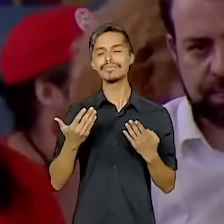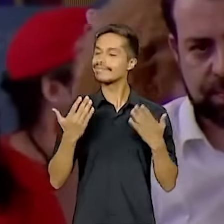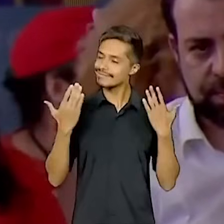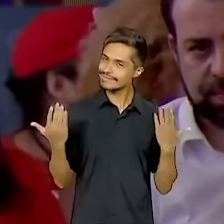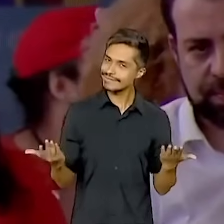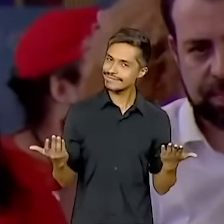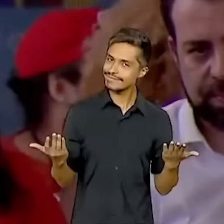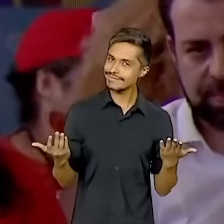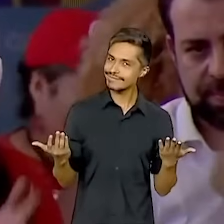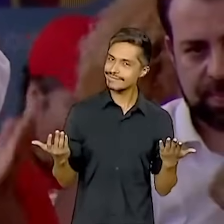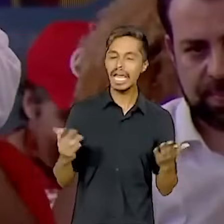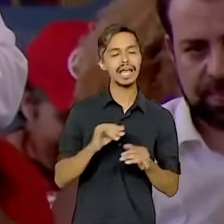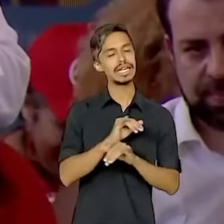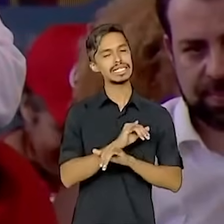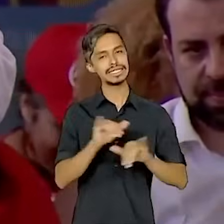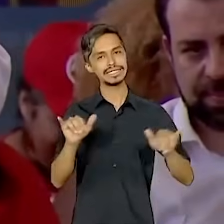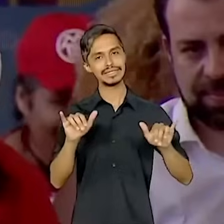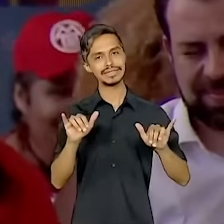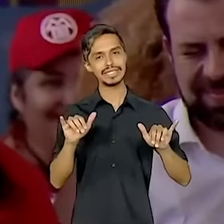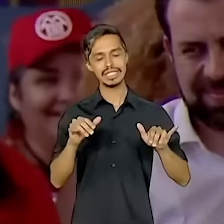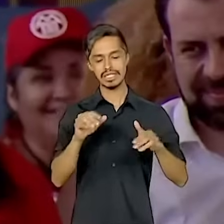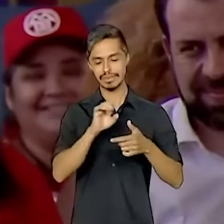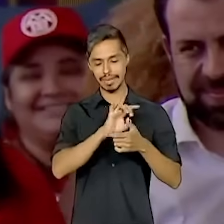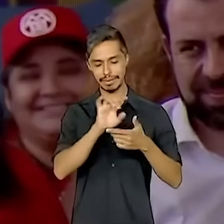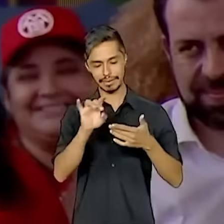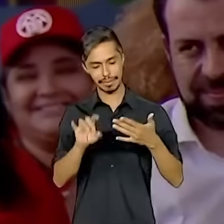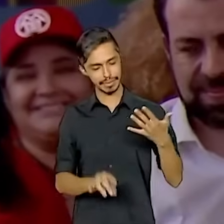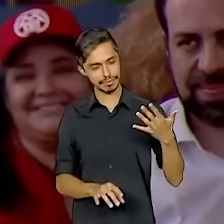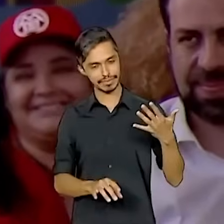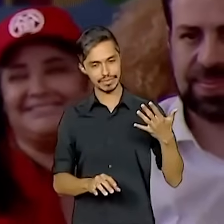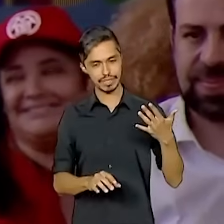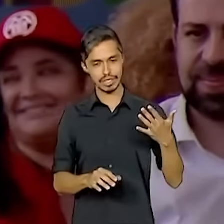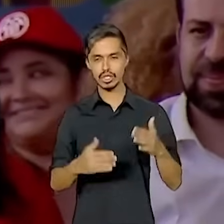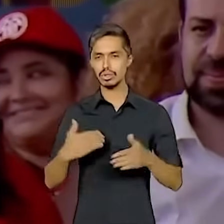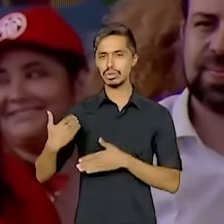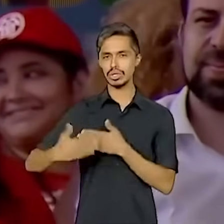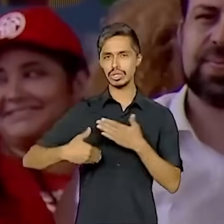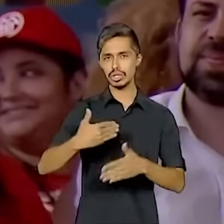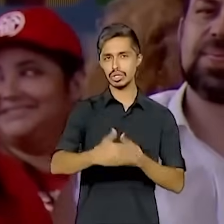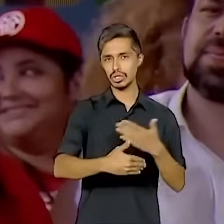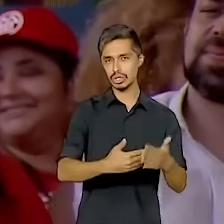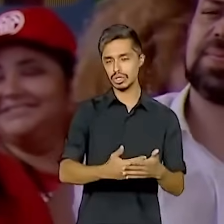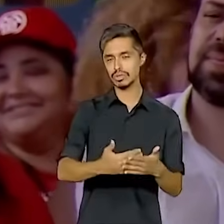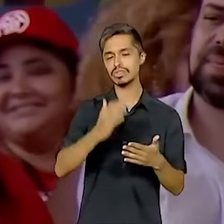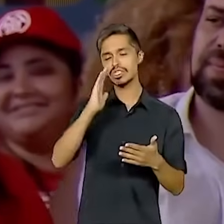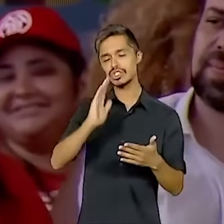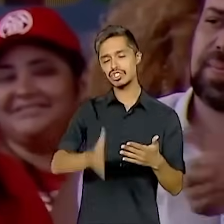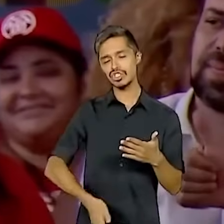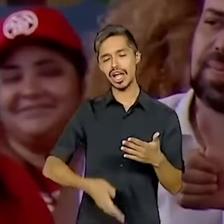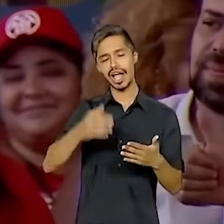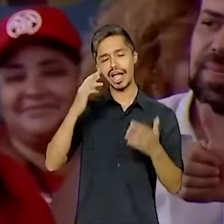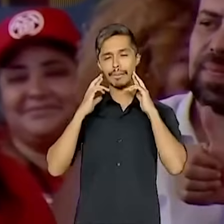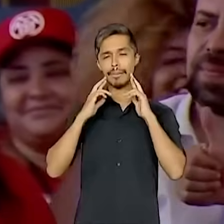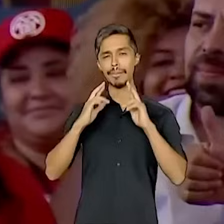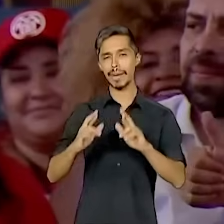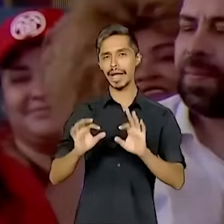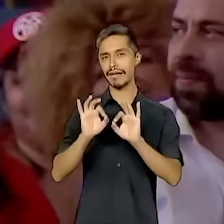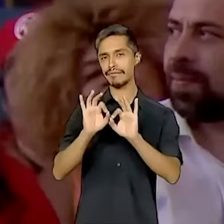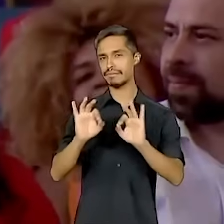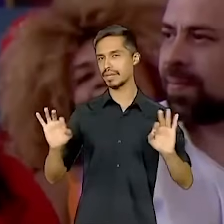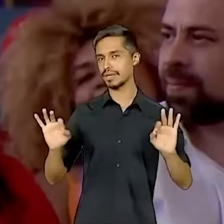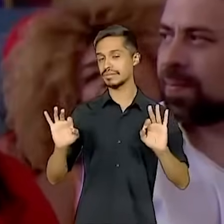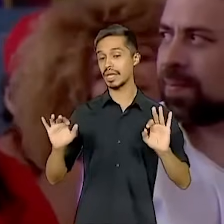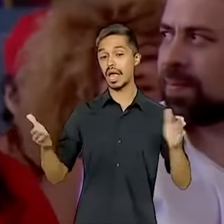companheiros, dito tudo isso, já cumpri todo o meu ritual aqui, a liturgia,